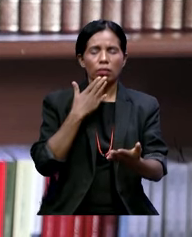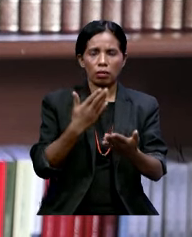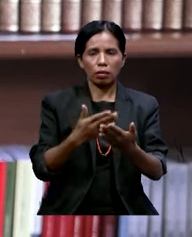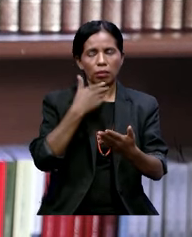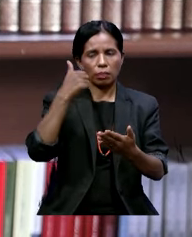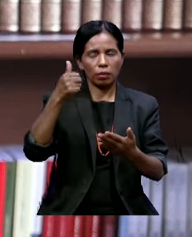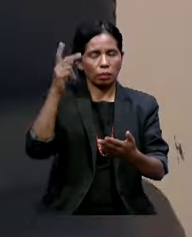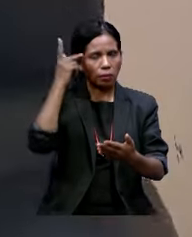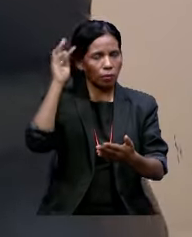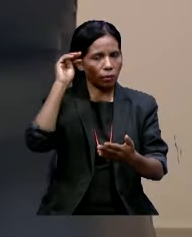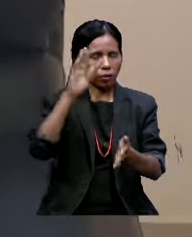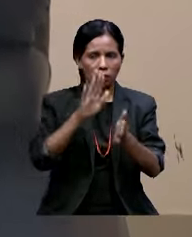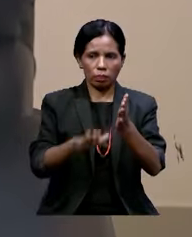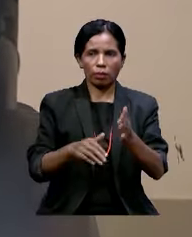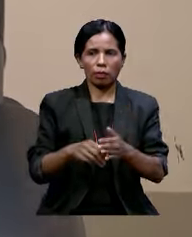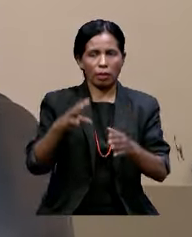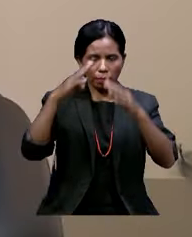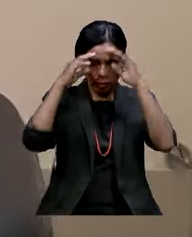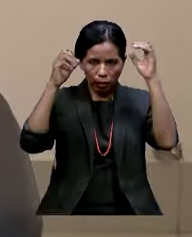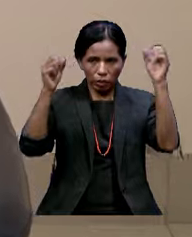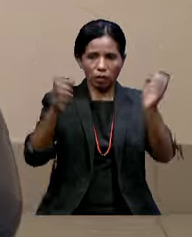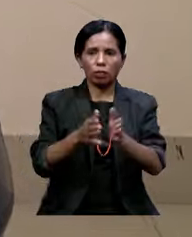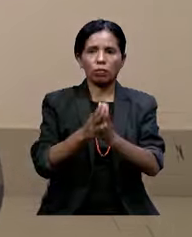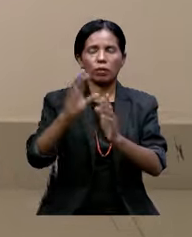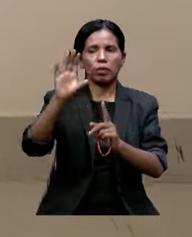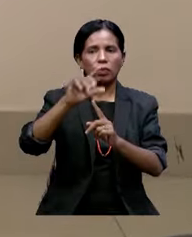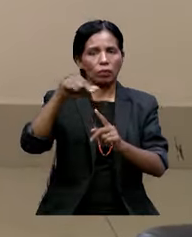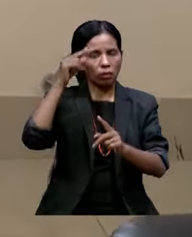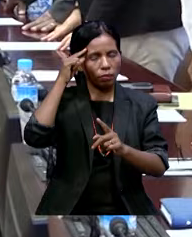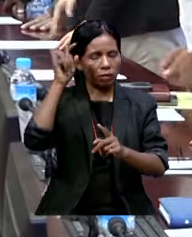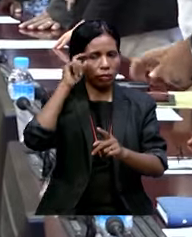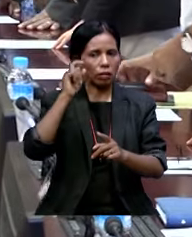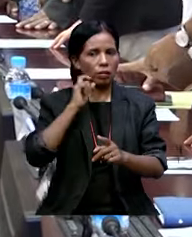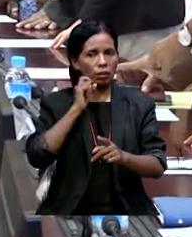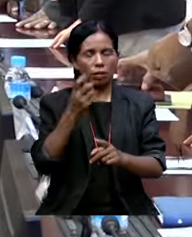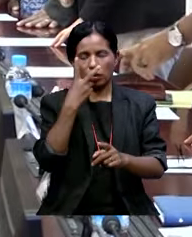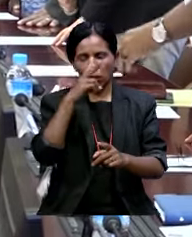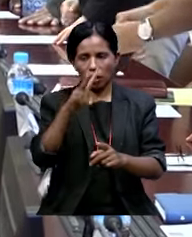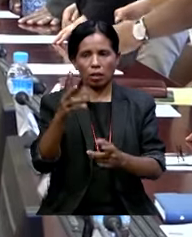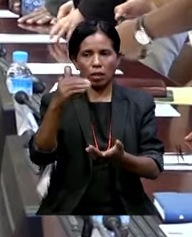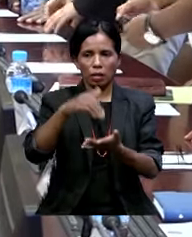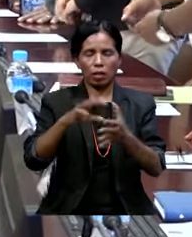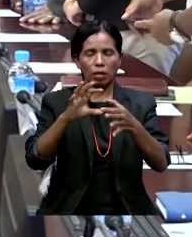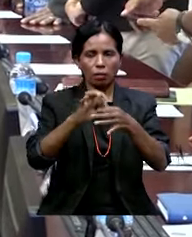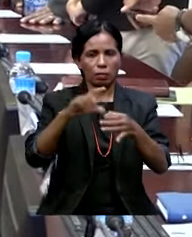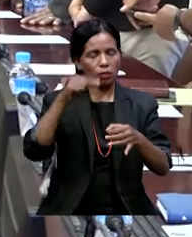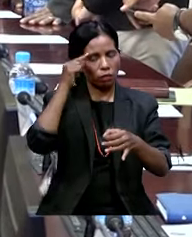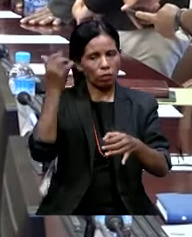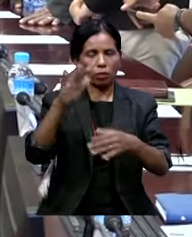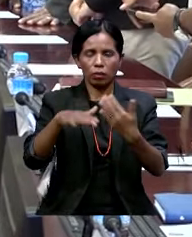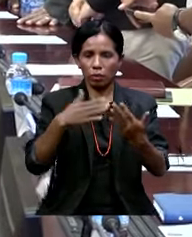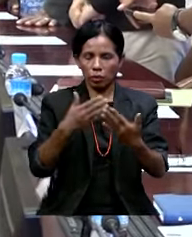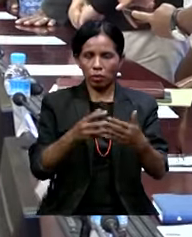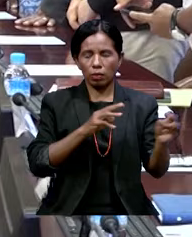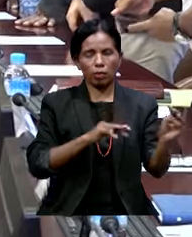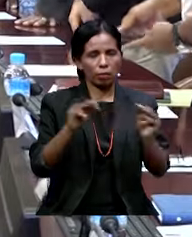tu minimiza. Antes ne presidente da República Mos husu sefi governo Kairala Sanana Guzmão atu halo avaliação ba membro governo sira antes halo